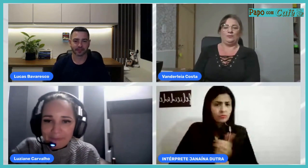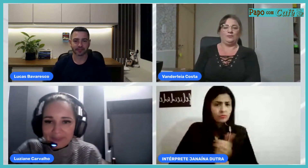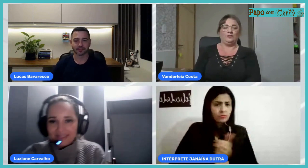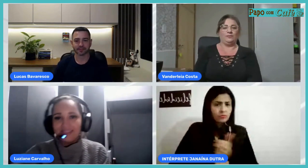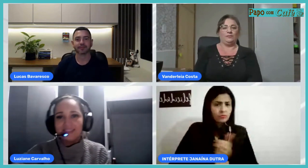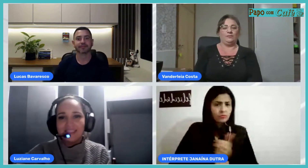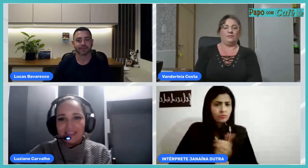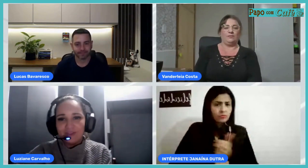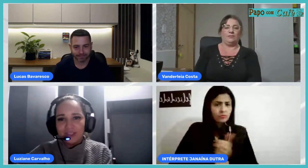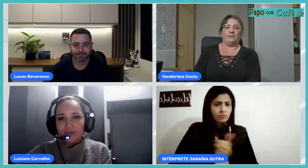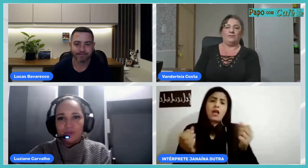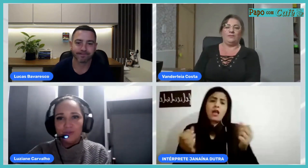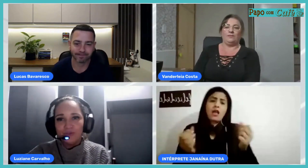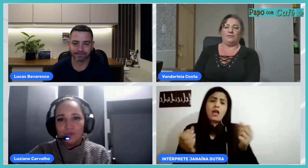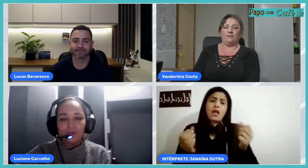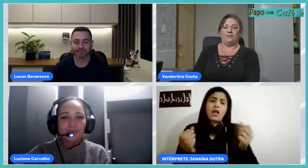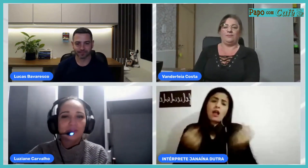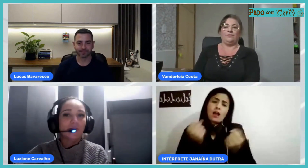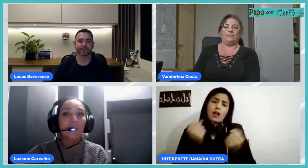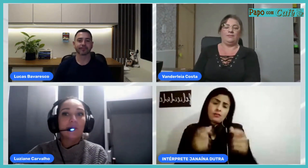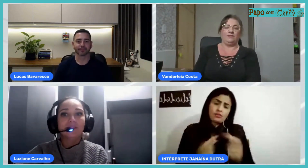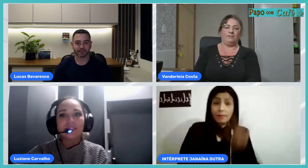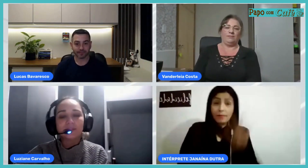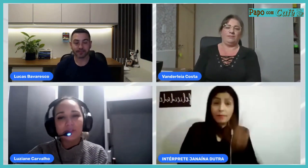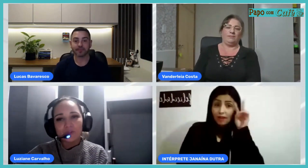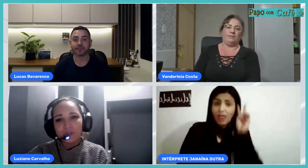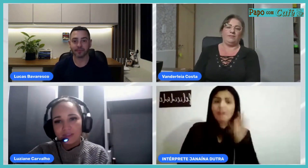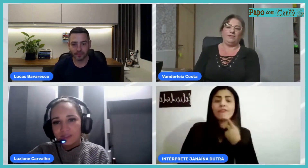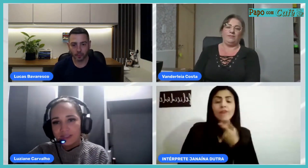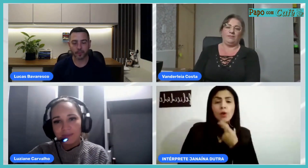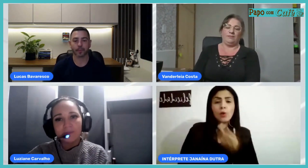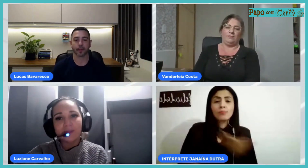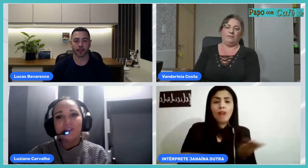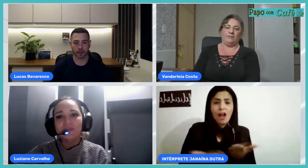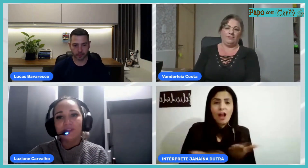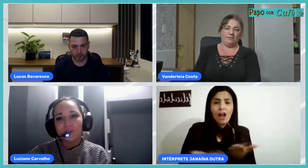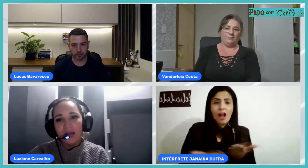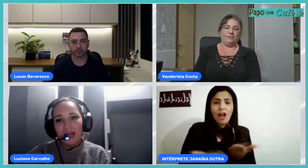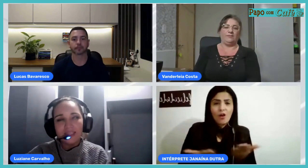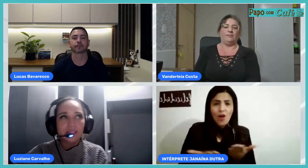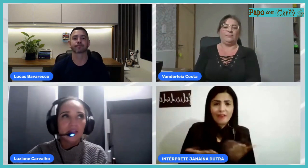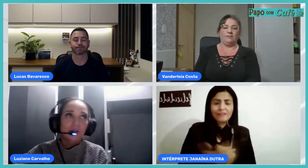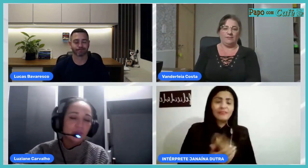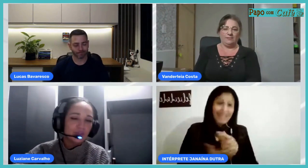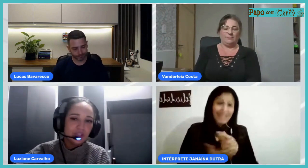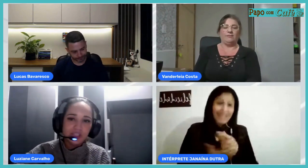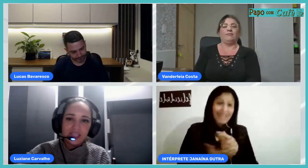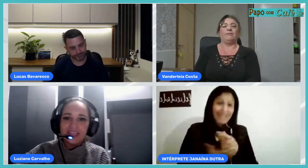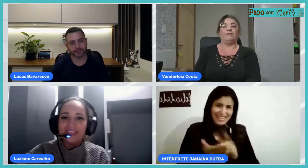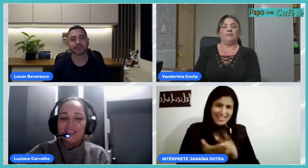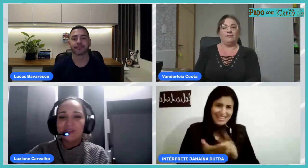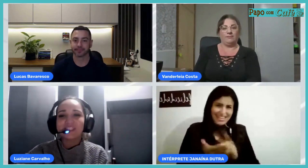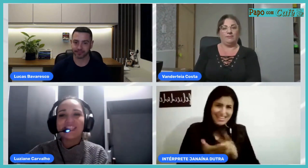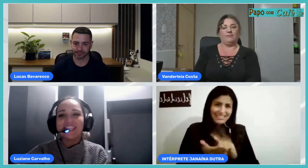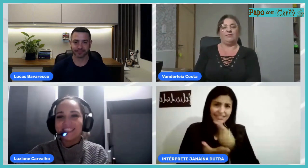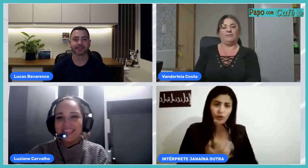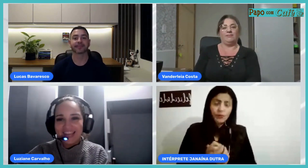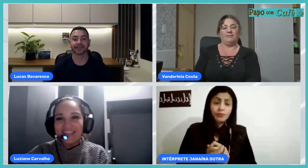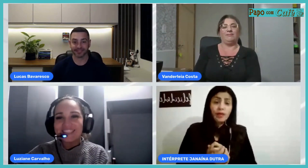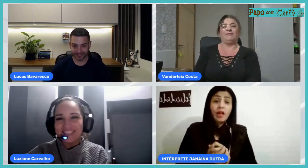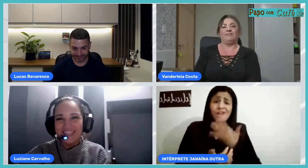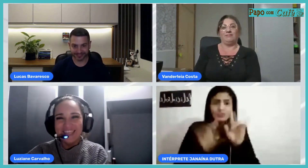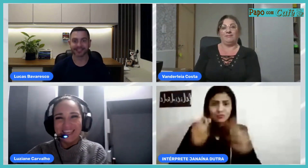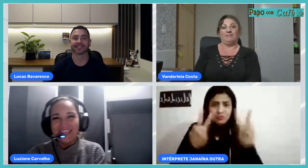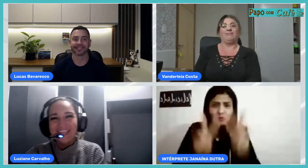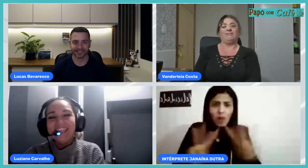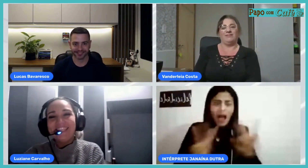entendimento apenas, né, dos alunos surdos. Quantas pessoas são extremamente visuais? Hoje a gente tem aí os